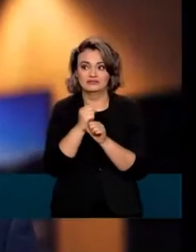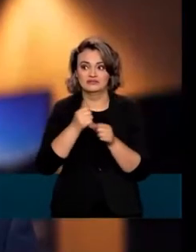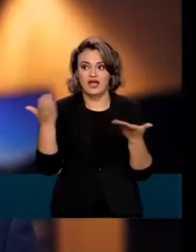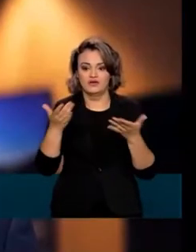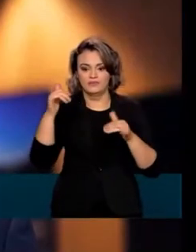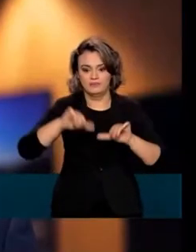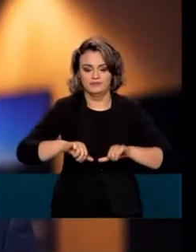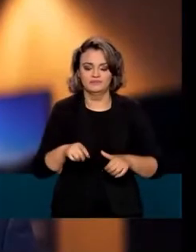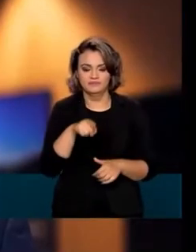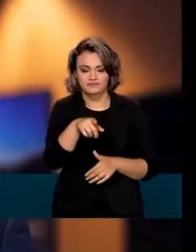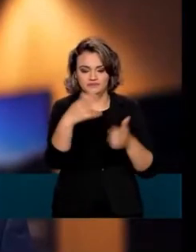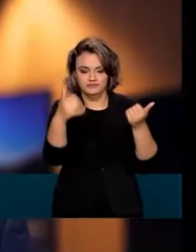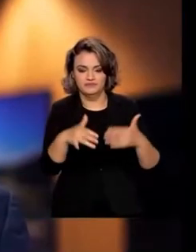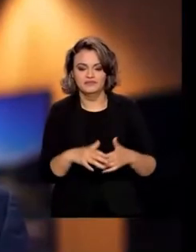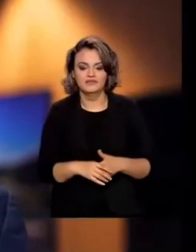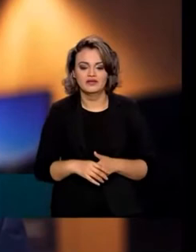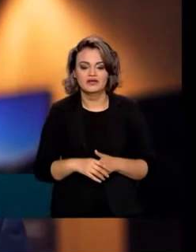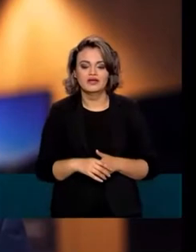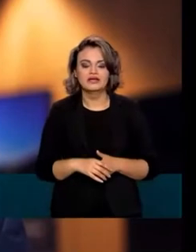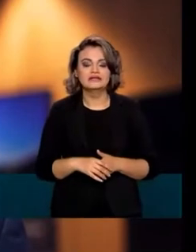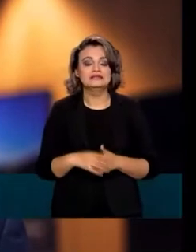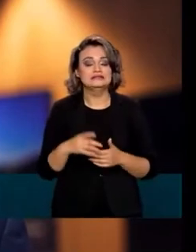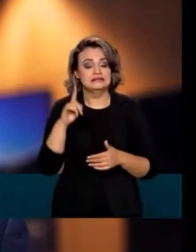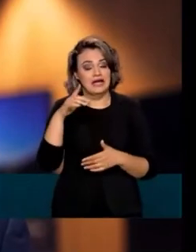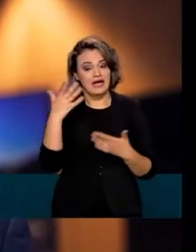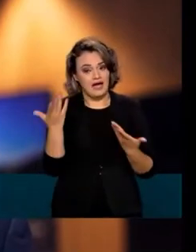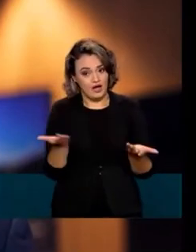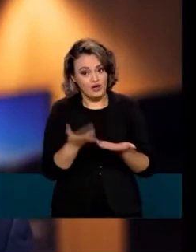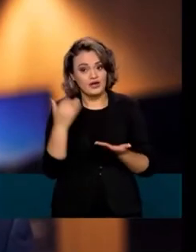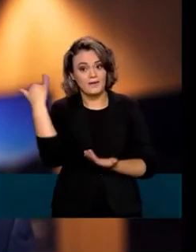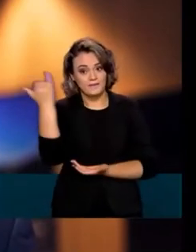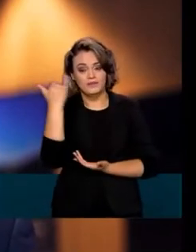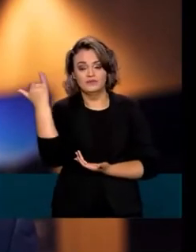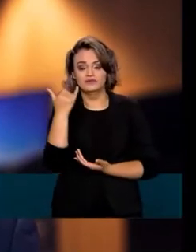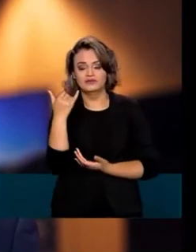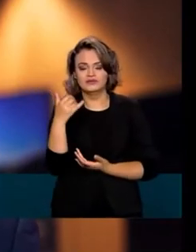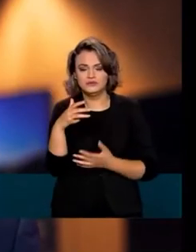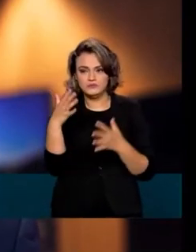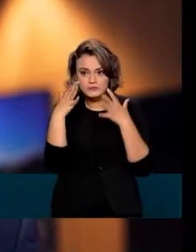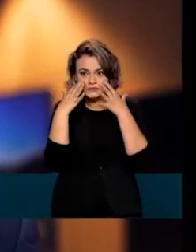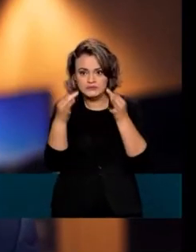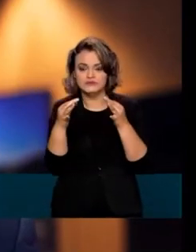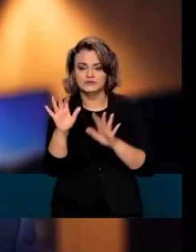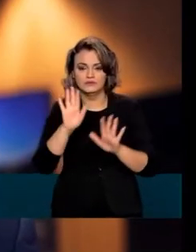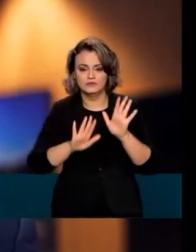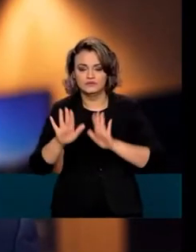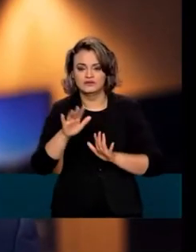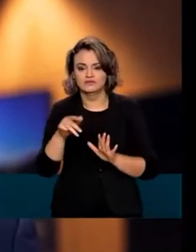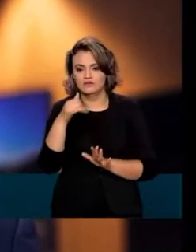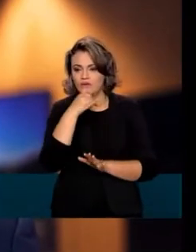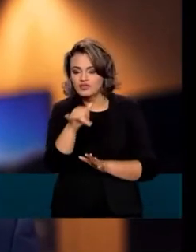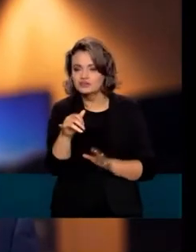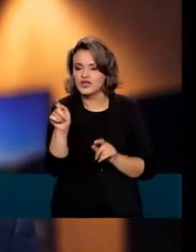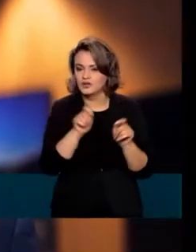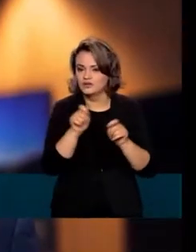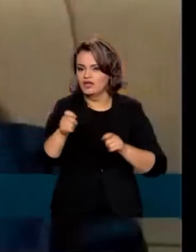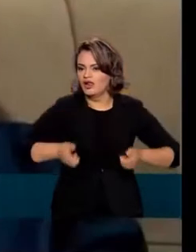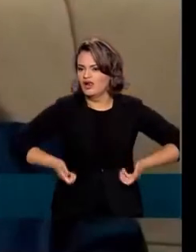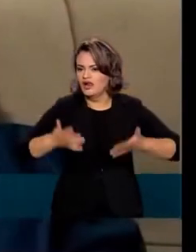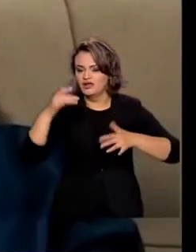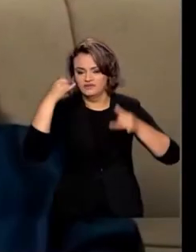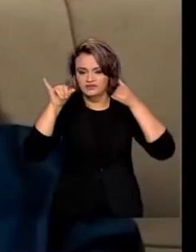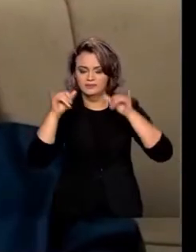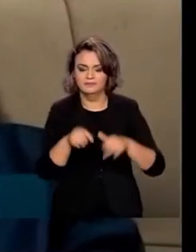Nesse contexto, é que se faz ainda mais importante o uso eficiente da energia elétrica por todos os consumidores, evitando